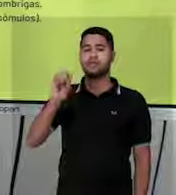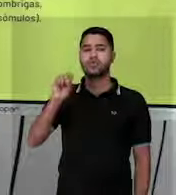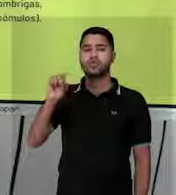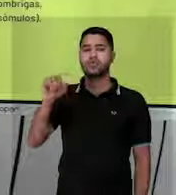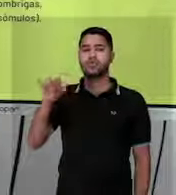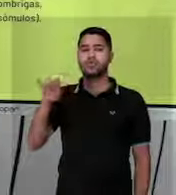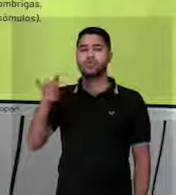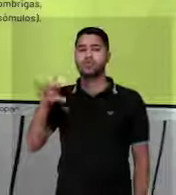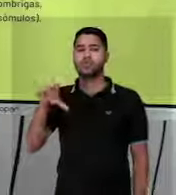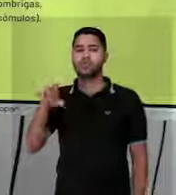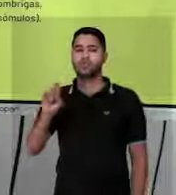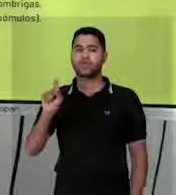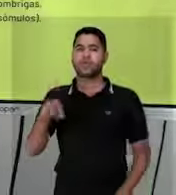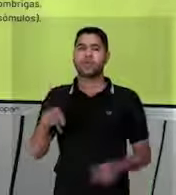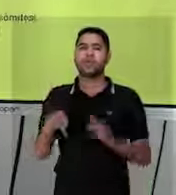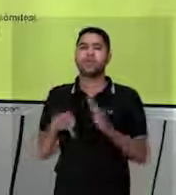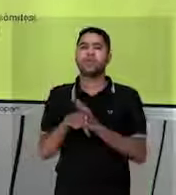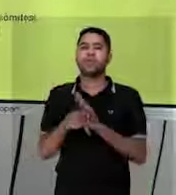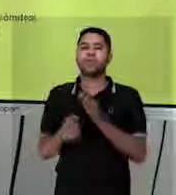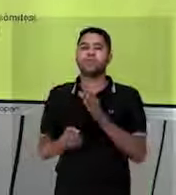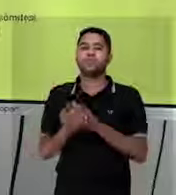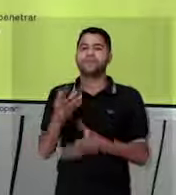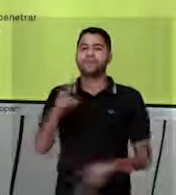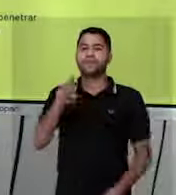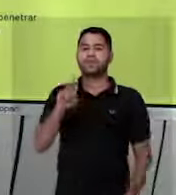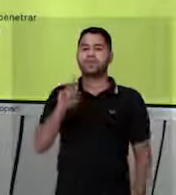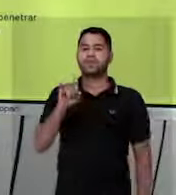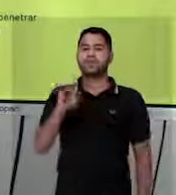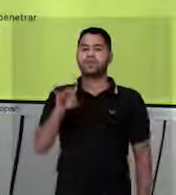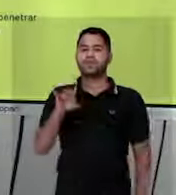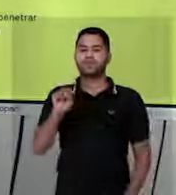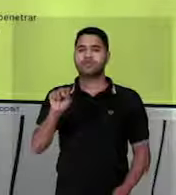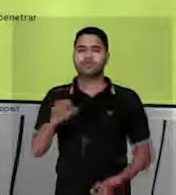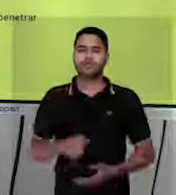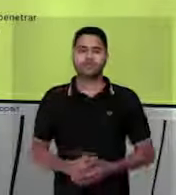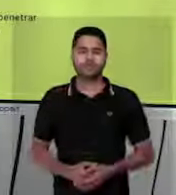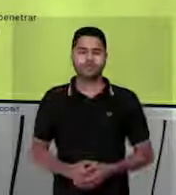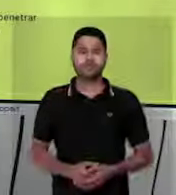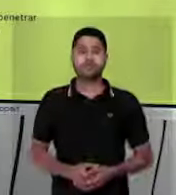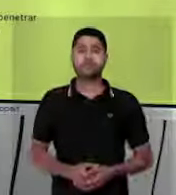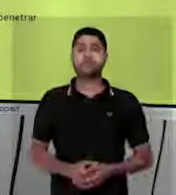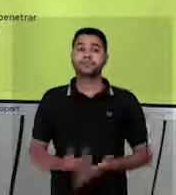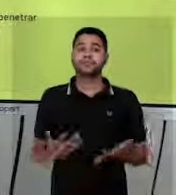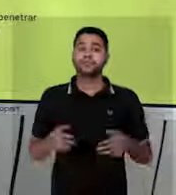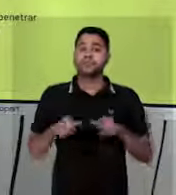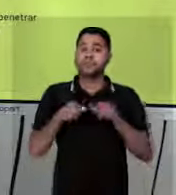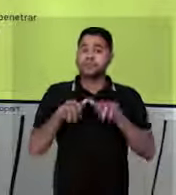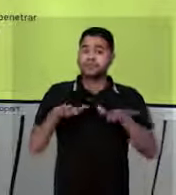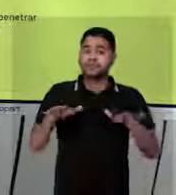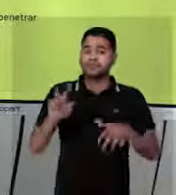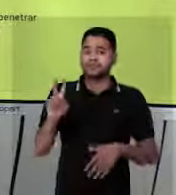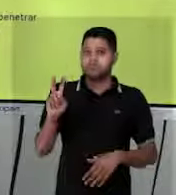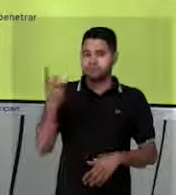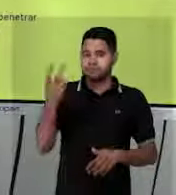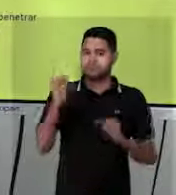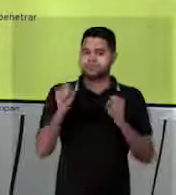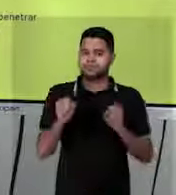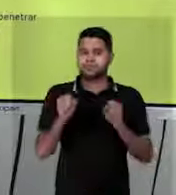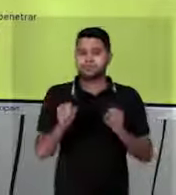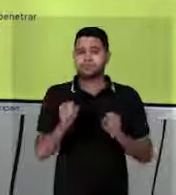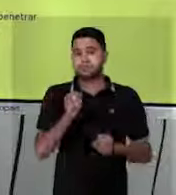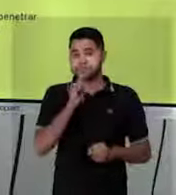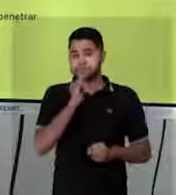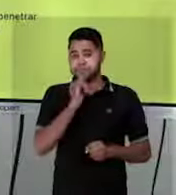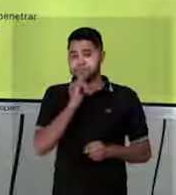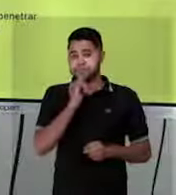da xistose. Bom, a transmissão desses parasitas podem ser de duas formas, seja ela de